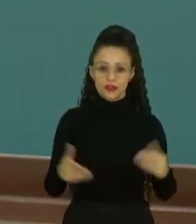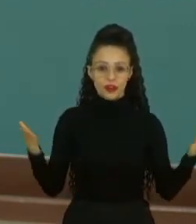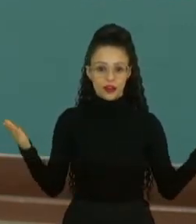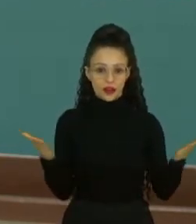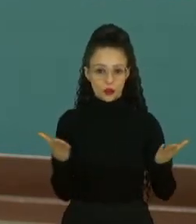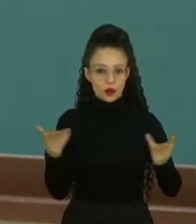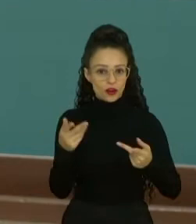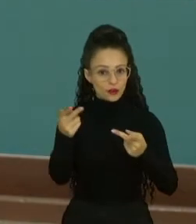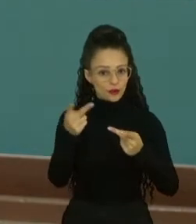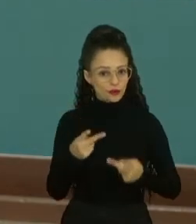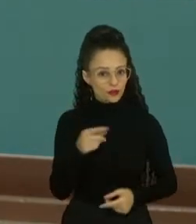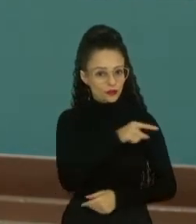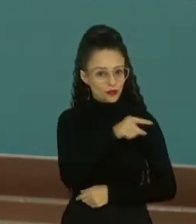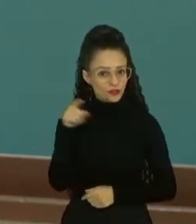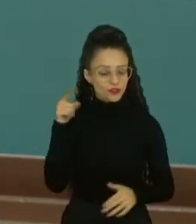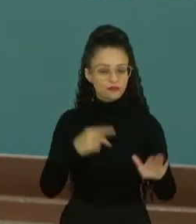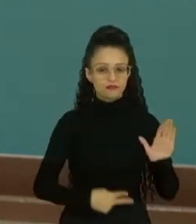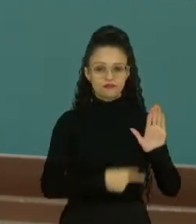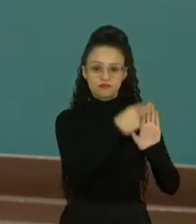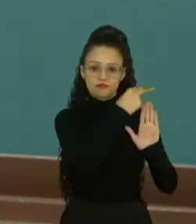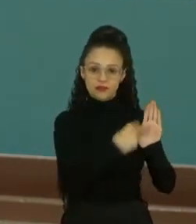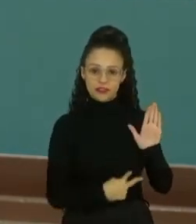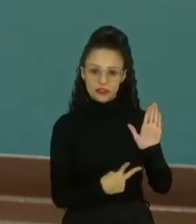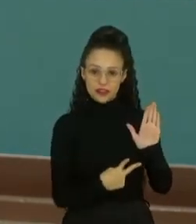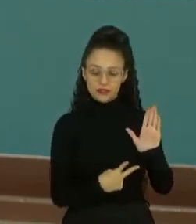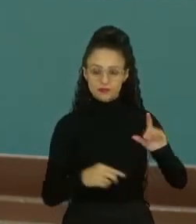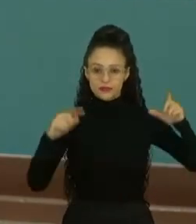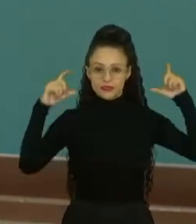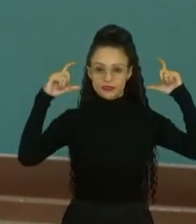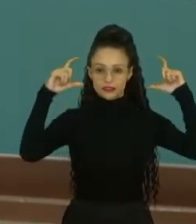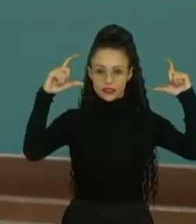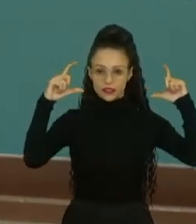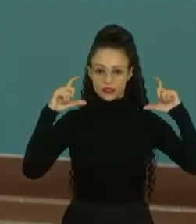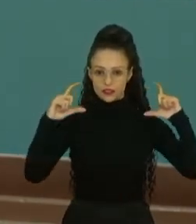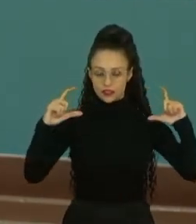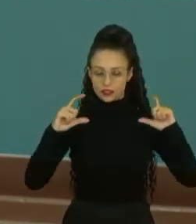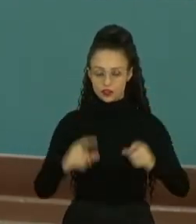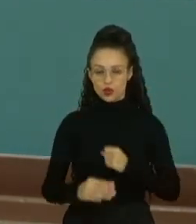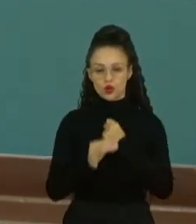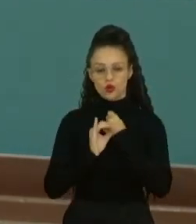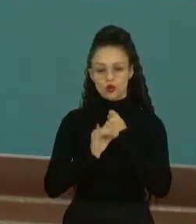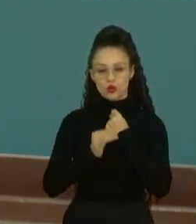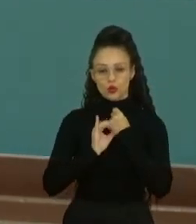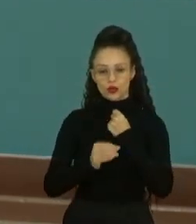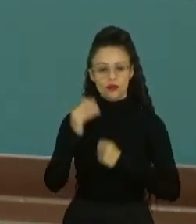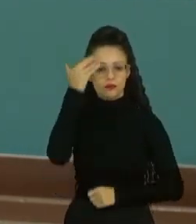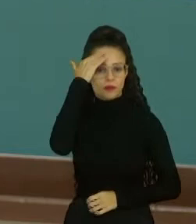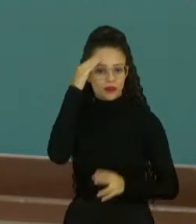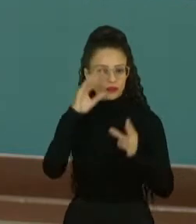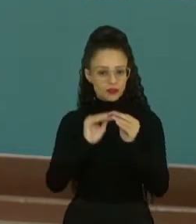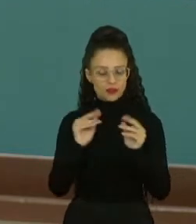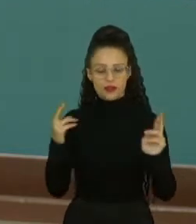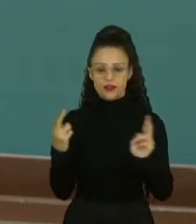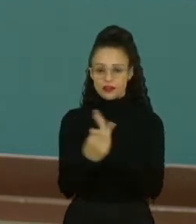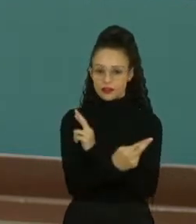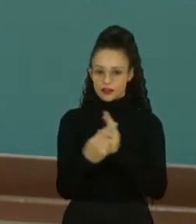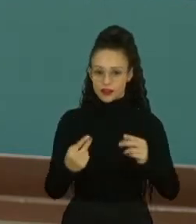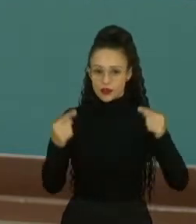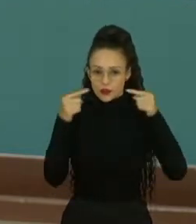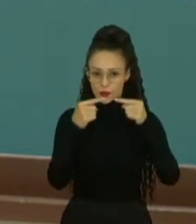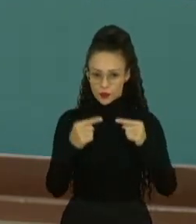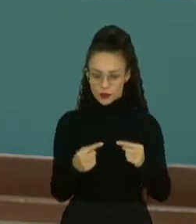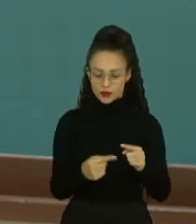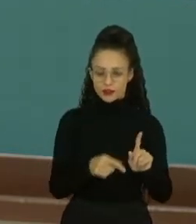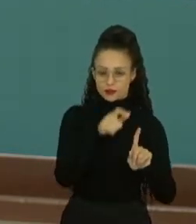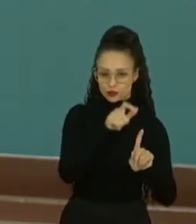Agora eu convido você a ler, né, trechos de uma crônica para compreendermos nessa relação de concordância entre